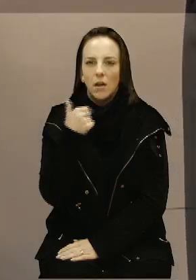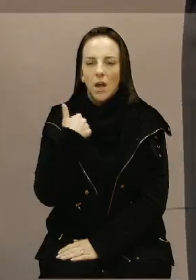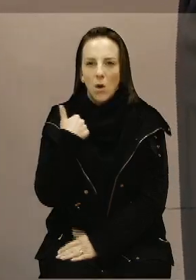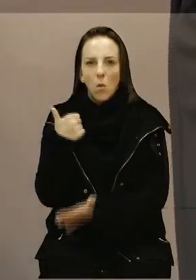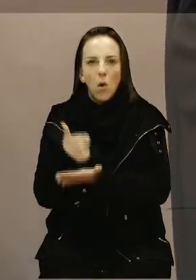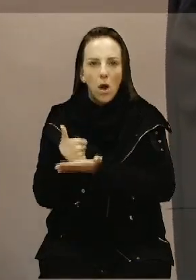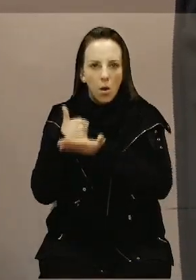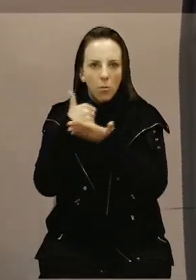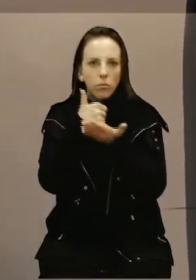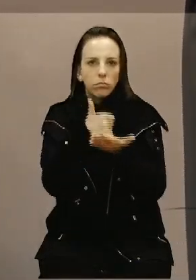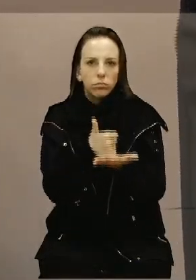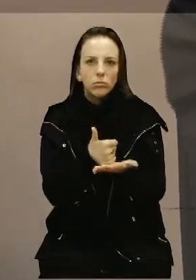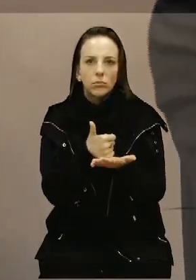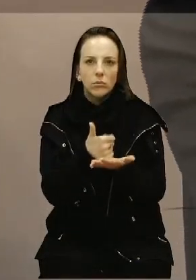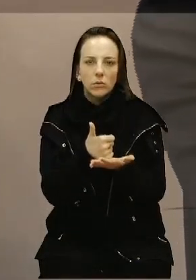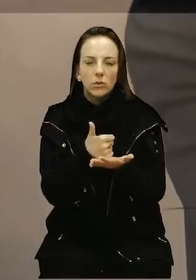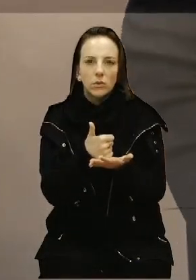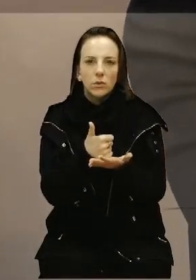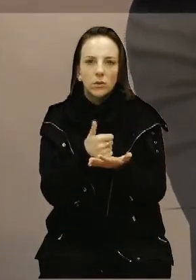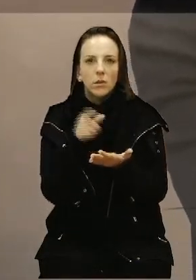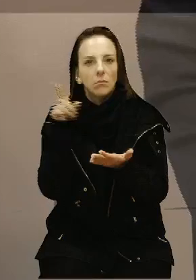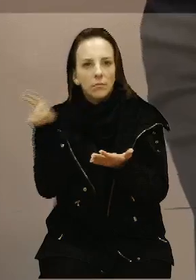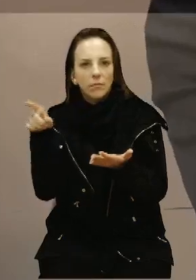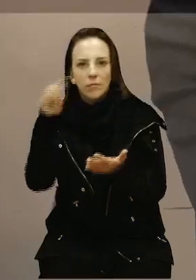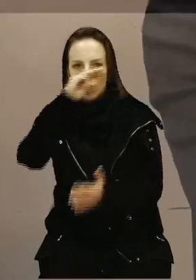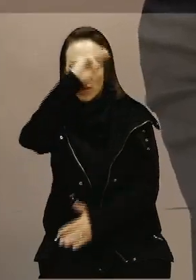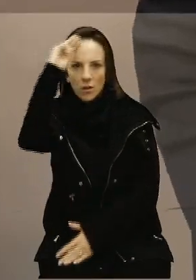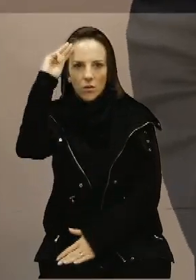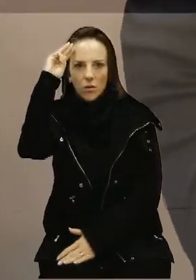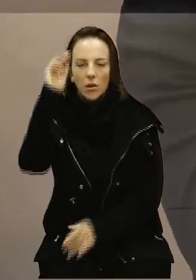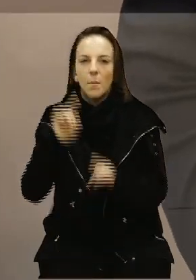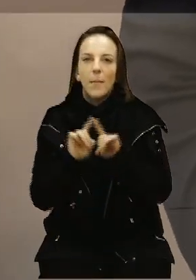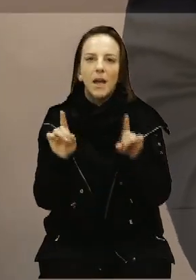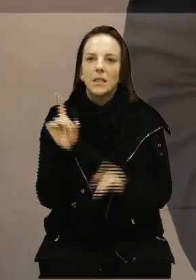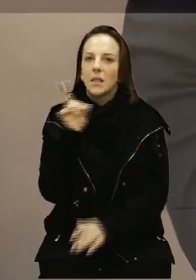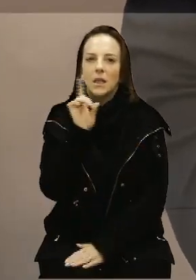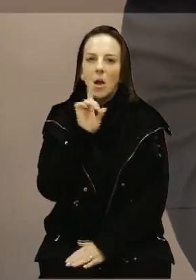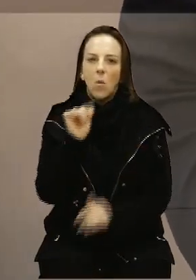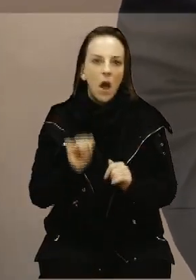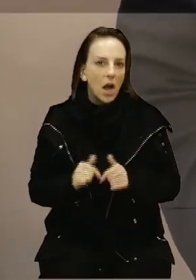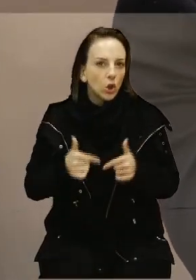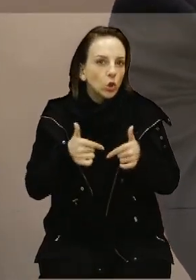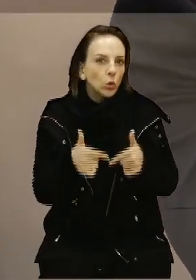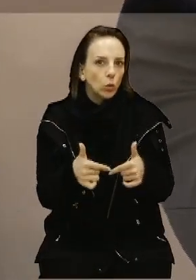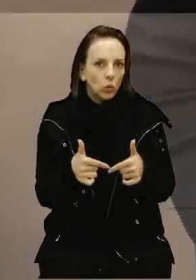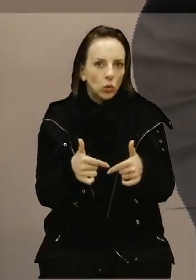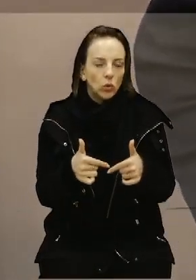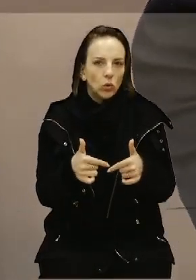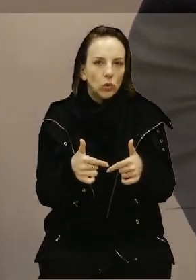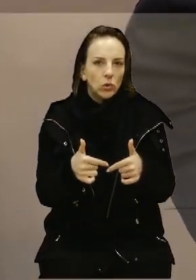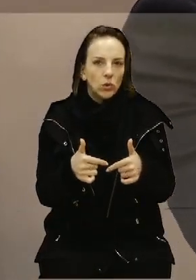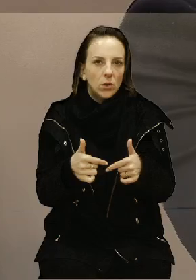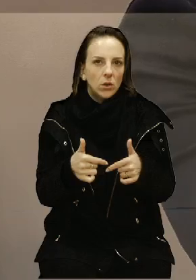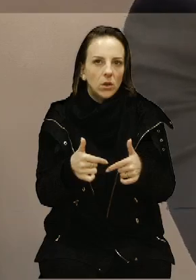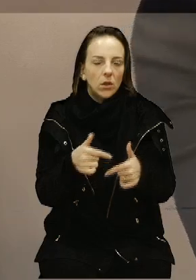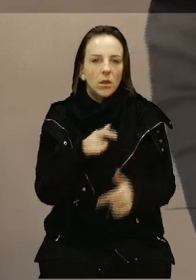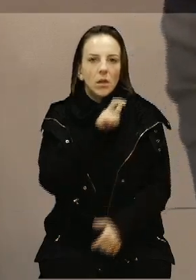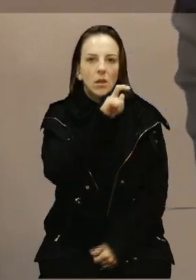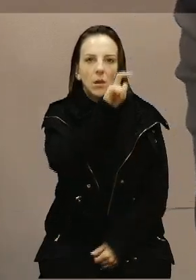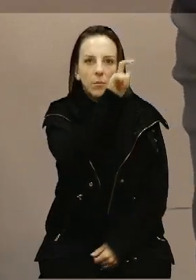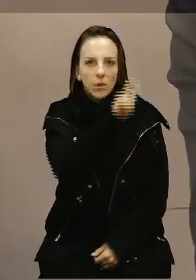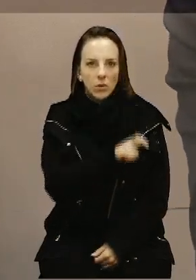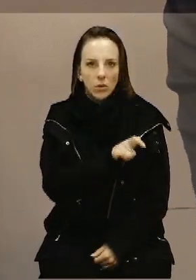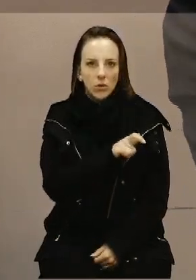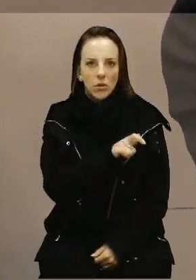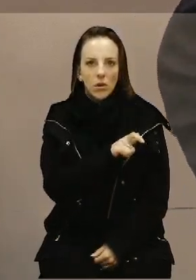apoiaria pelo vereador, mas não pela atitude, que também não gostei e não concordo com o que o Trone teve aqui. Comandante, para mim, é